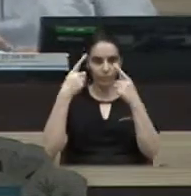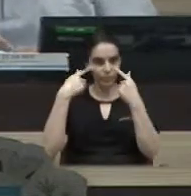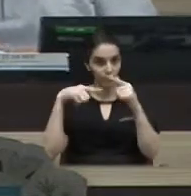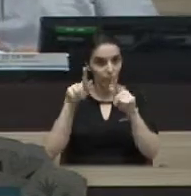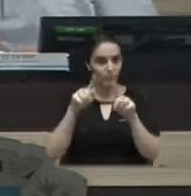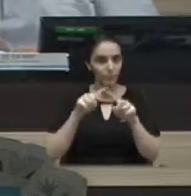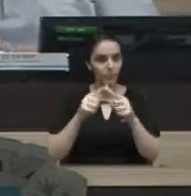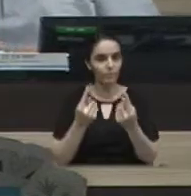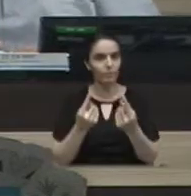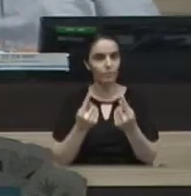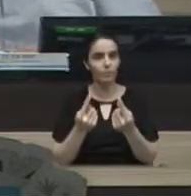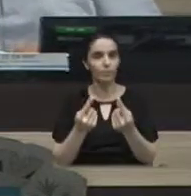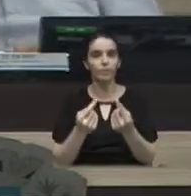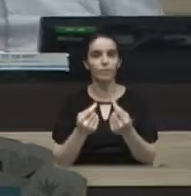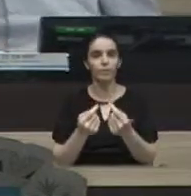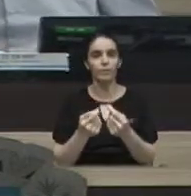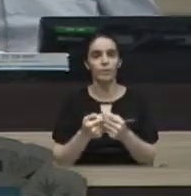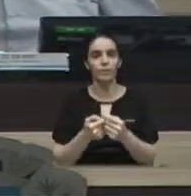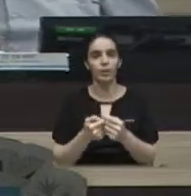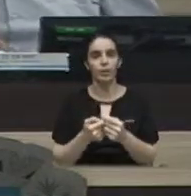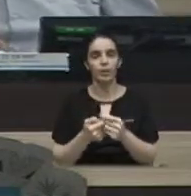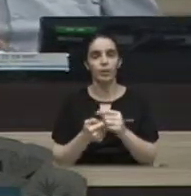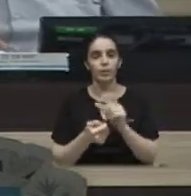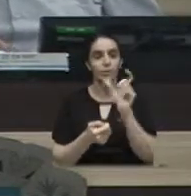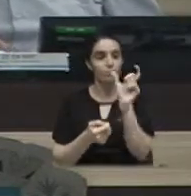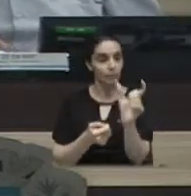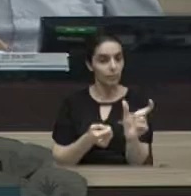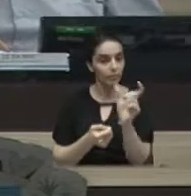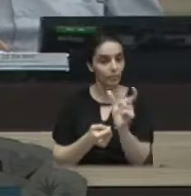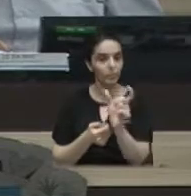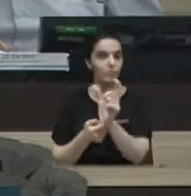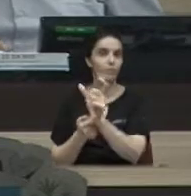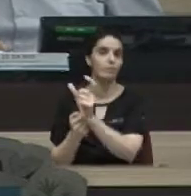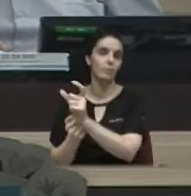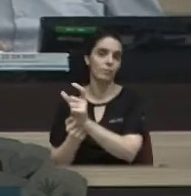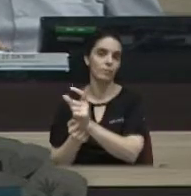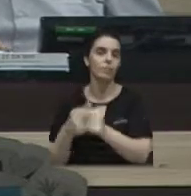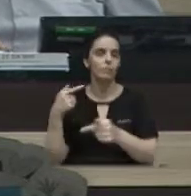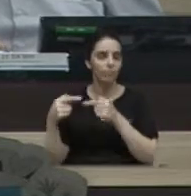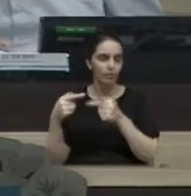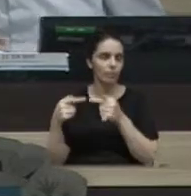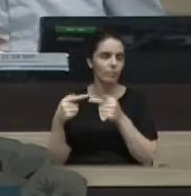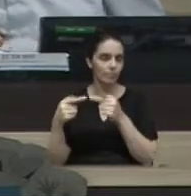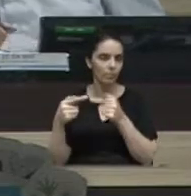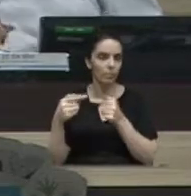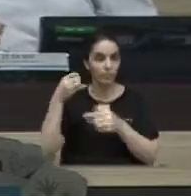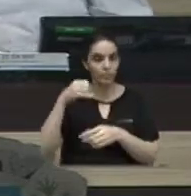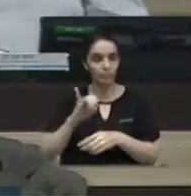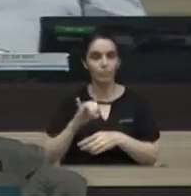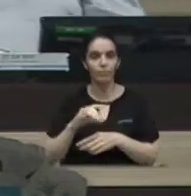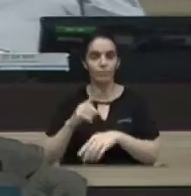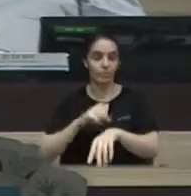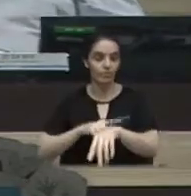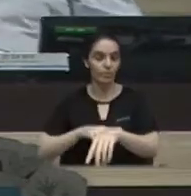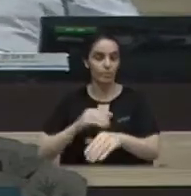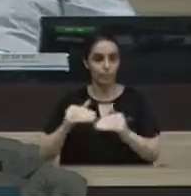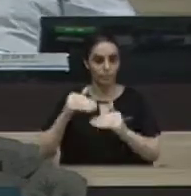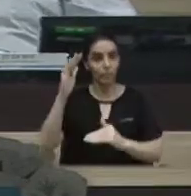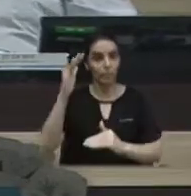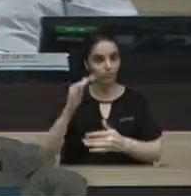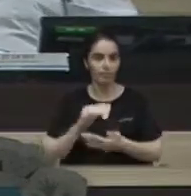as falas, elas são realmente traria, né, e traz uma excelente discussão se a gente tivesse mais tempo e tudo para a